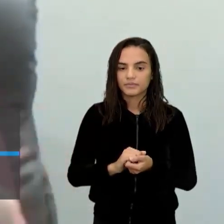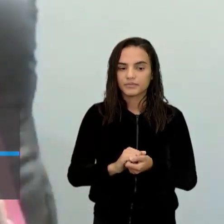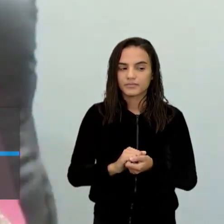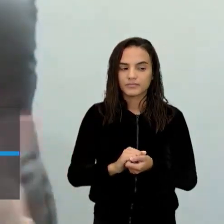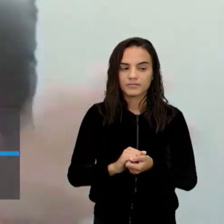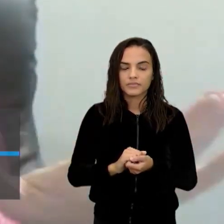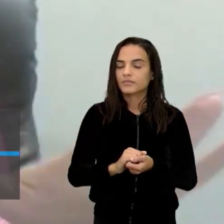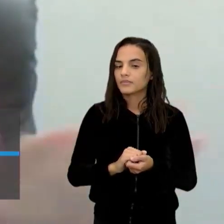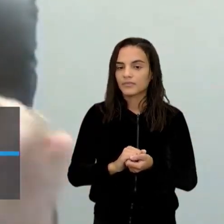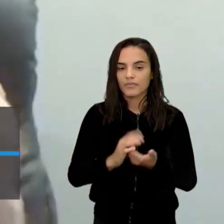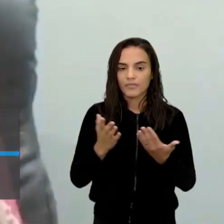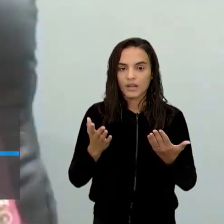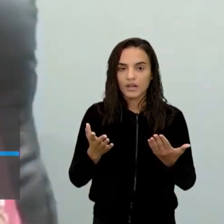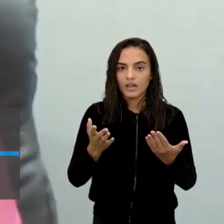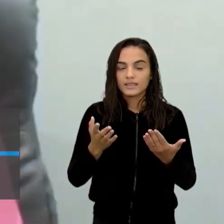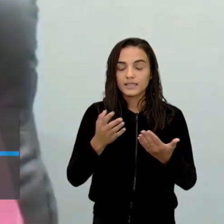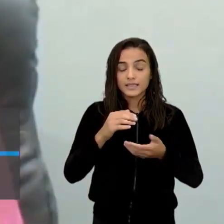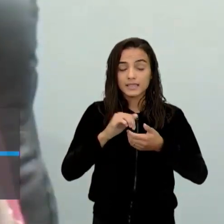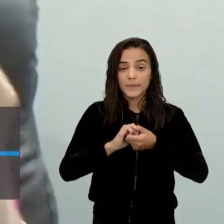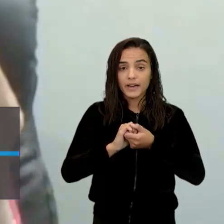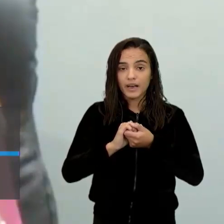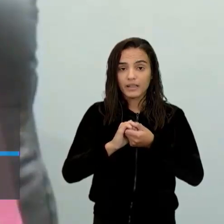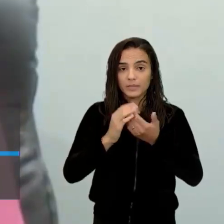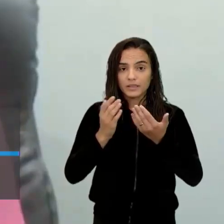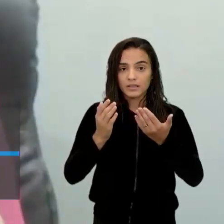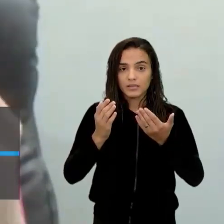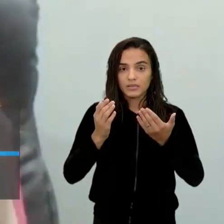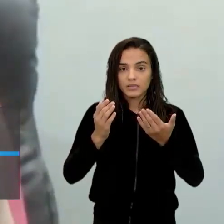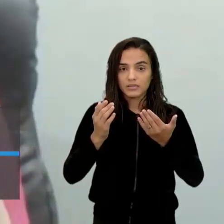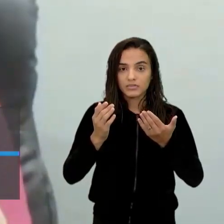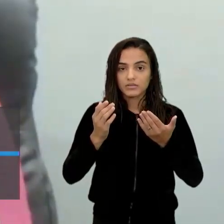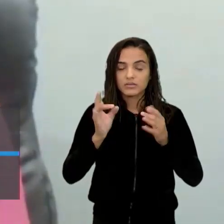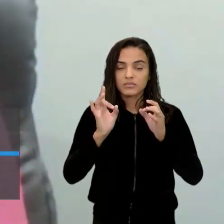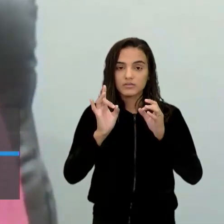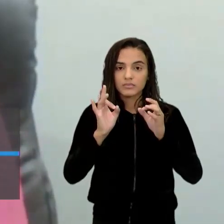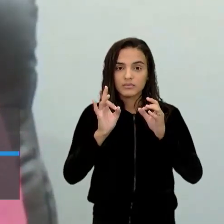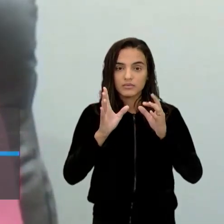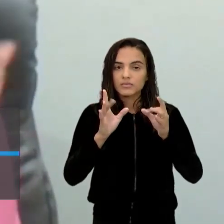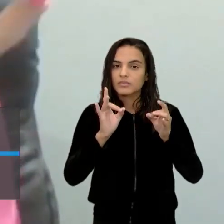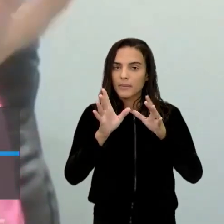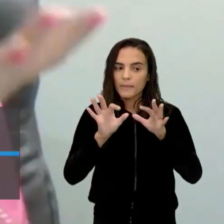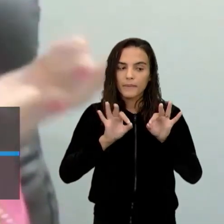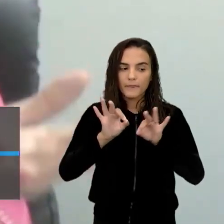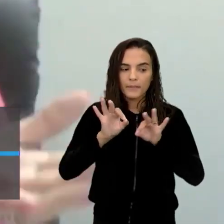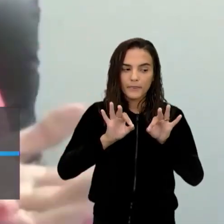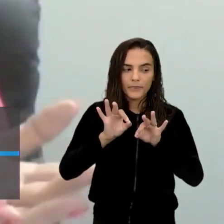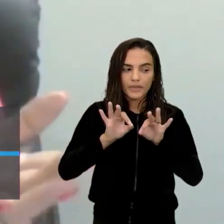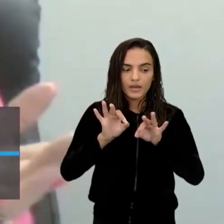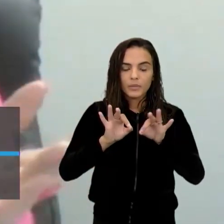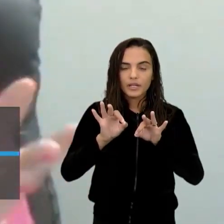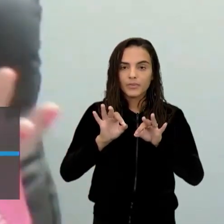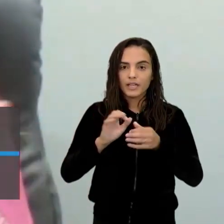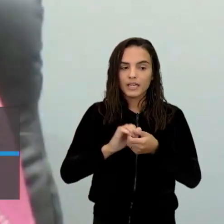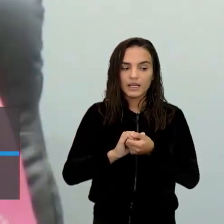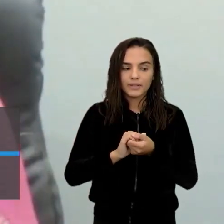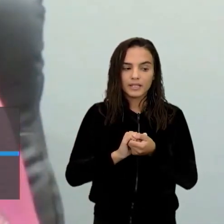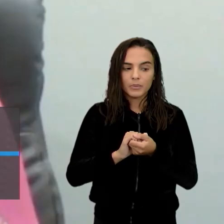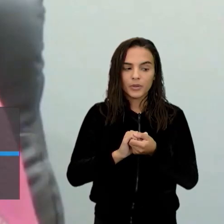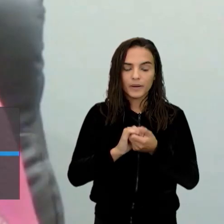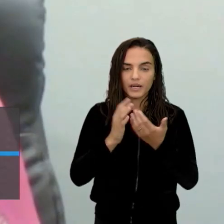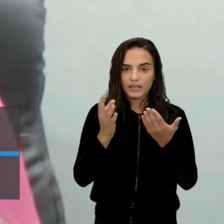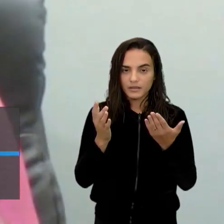o Henrique é um professor comum, é um professor de língua portuguesa, é um professor de matemática. Aí eu preparei os acessos para que